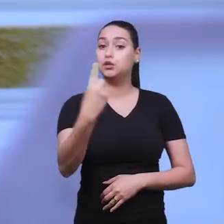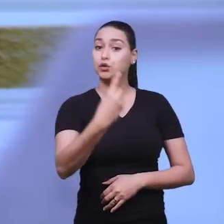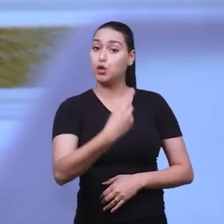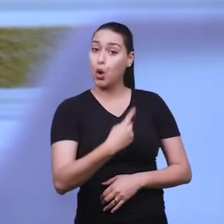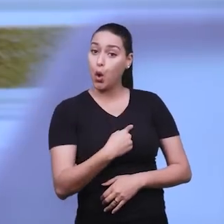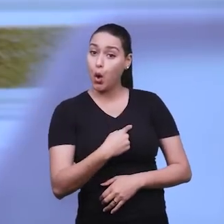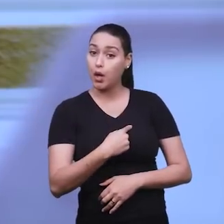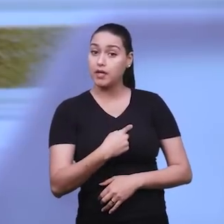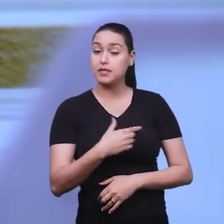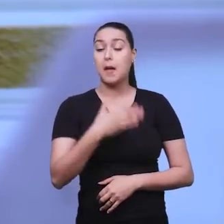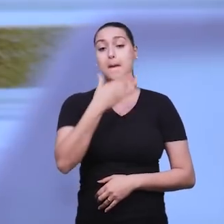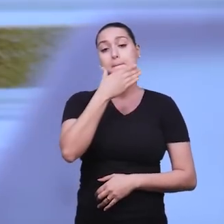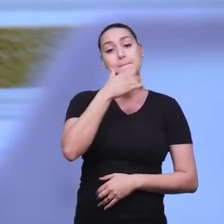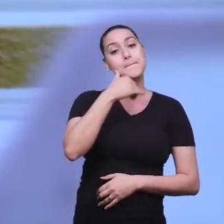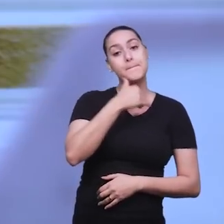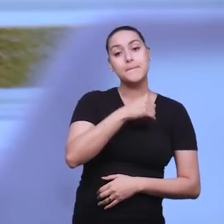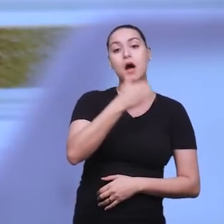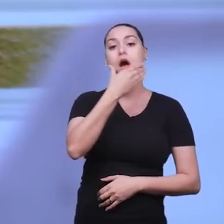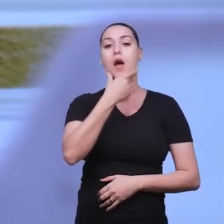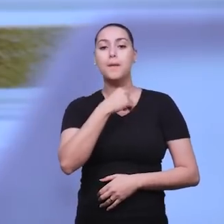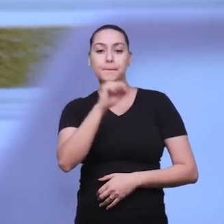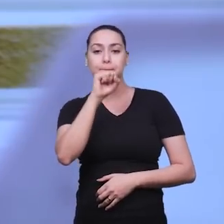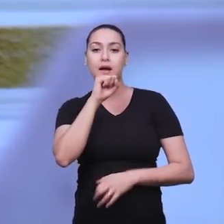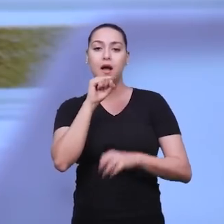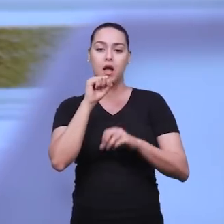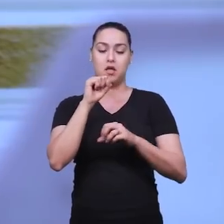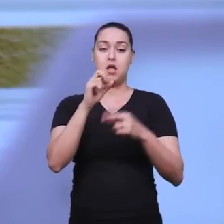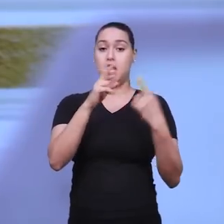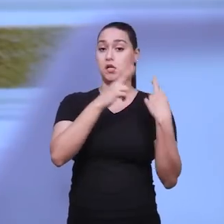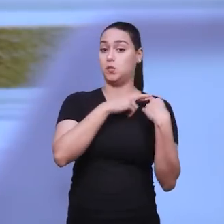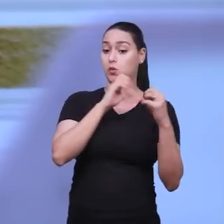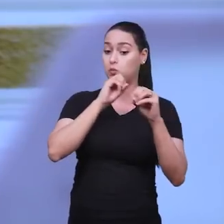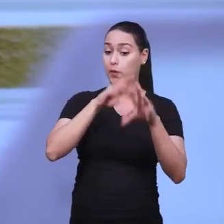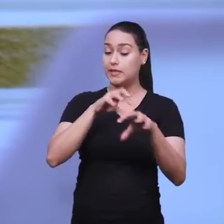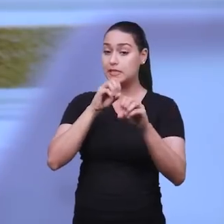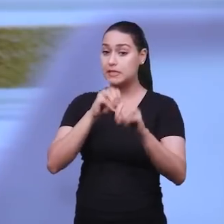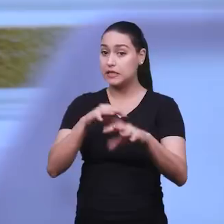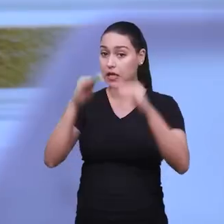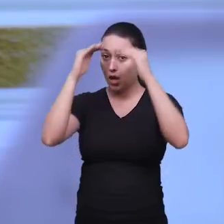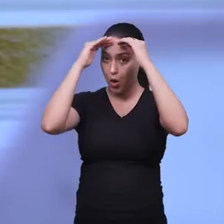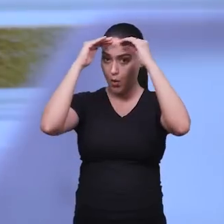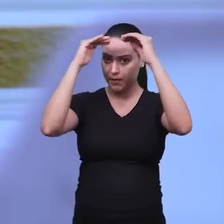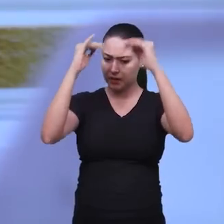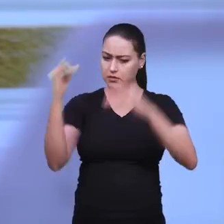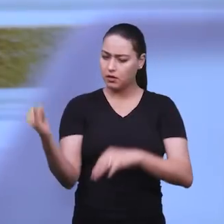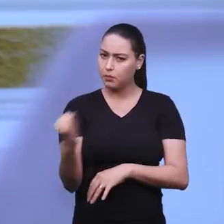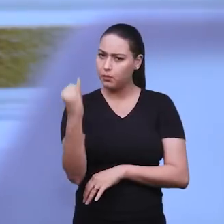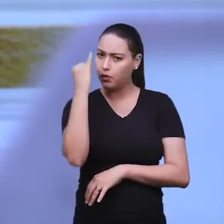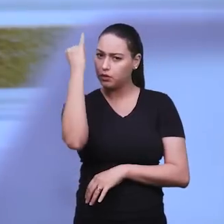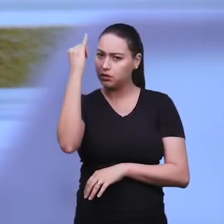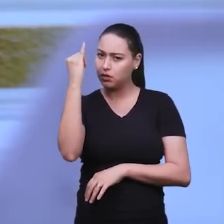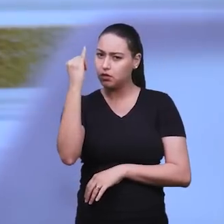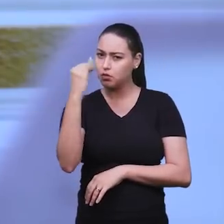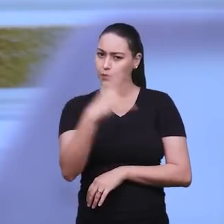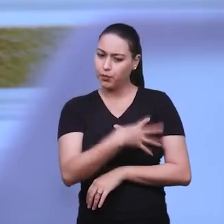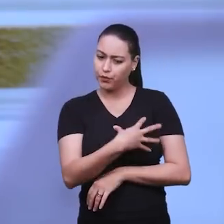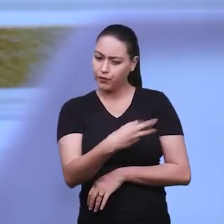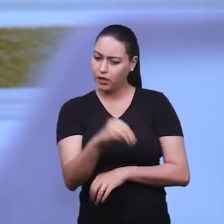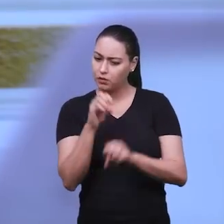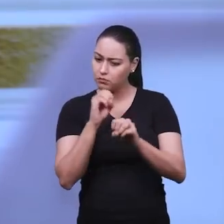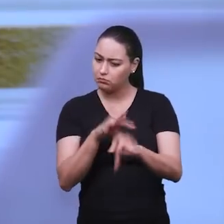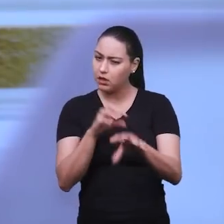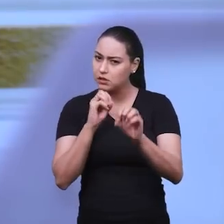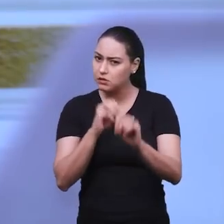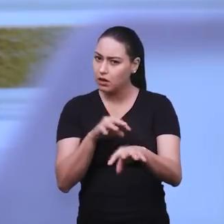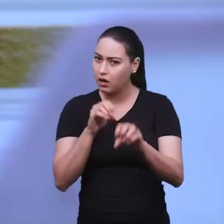nós, pais, mães responsáveis, estamos ensinando obediência aos nossos filhos? Estando